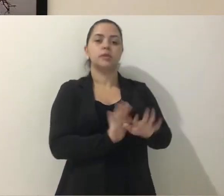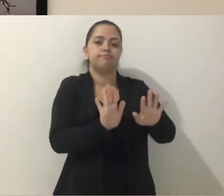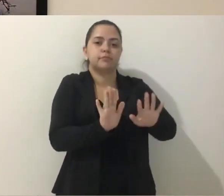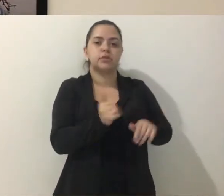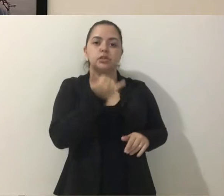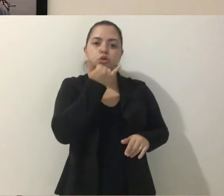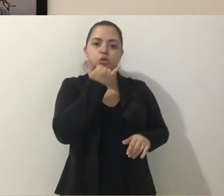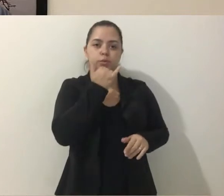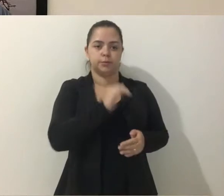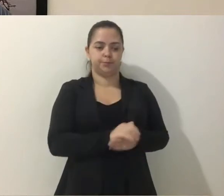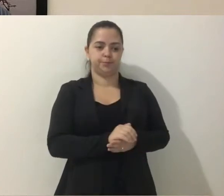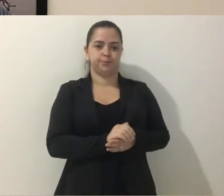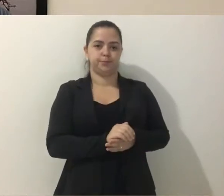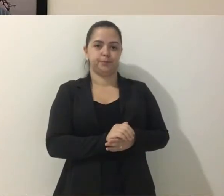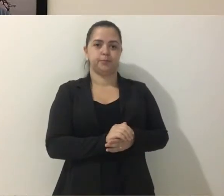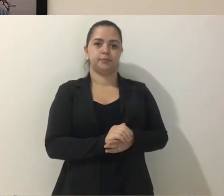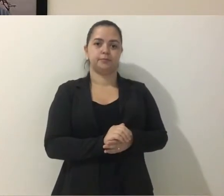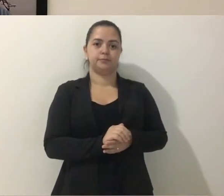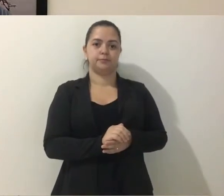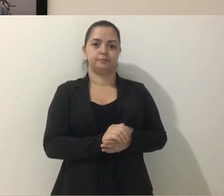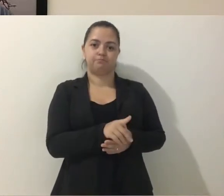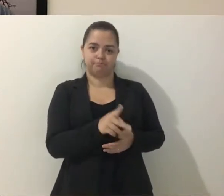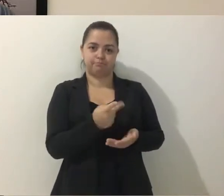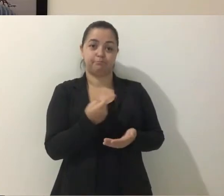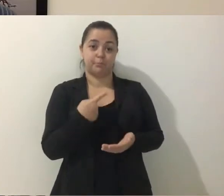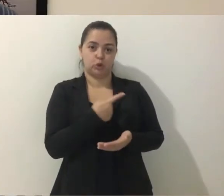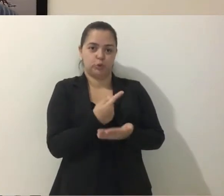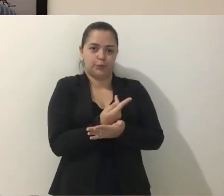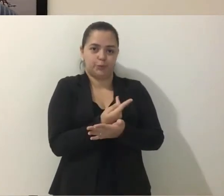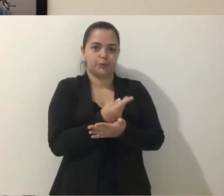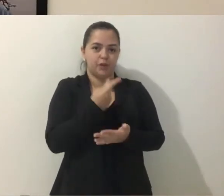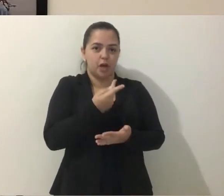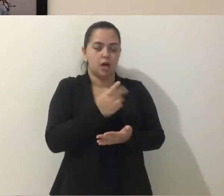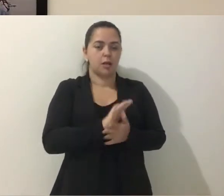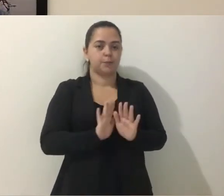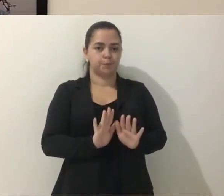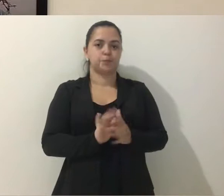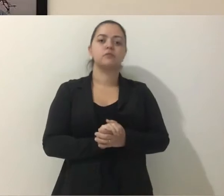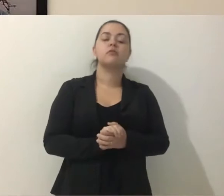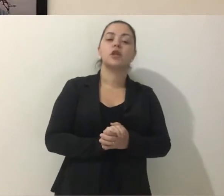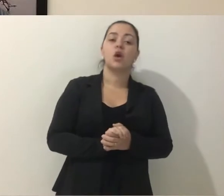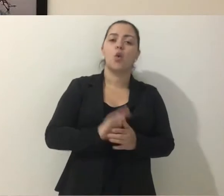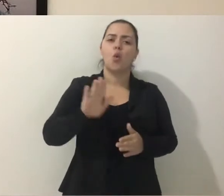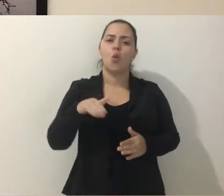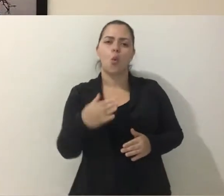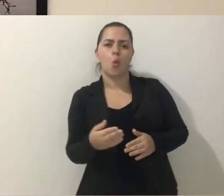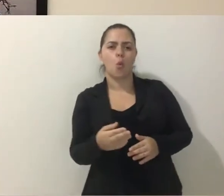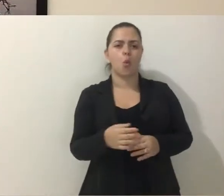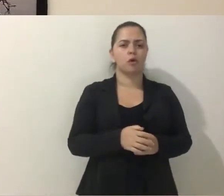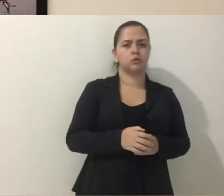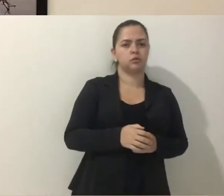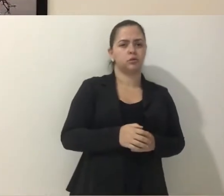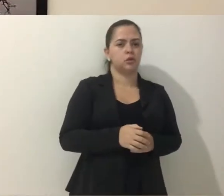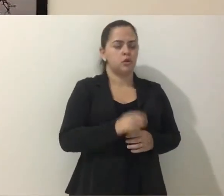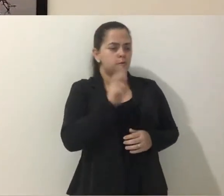Quando a gente estuda sobre as manobras que os escribas e fariseus eles